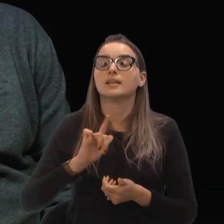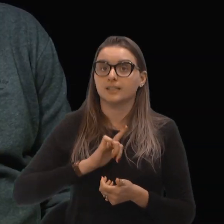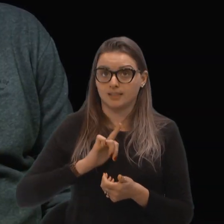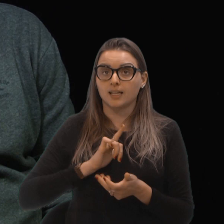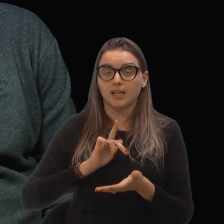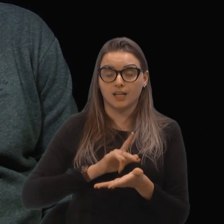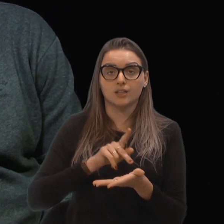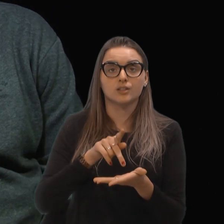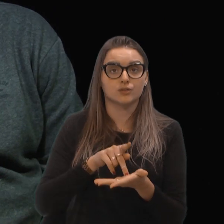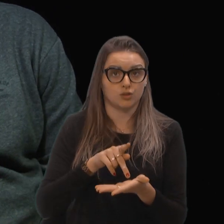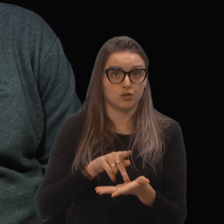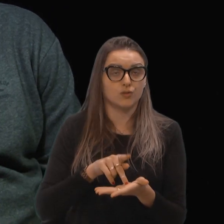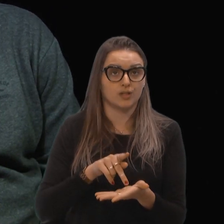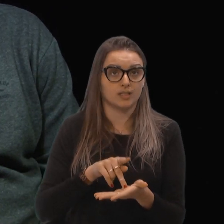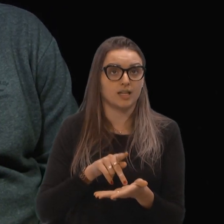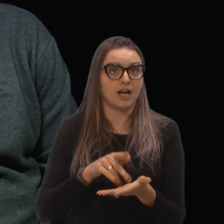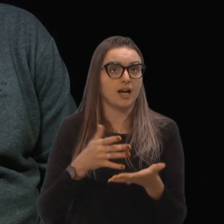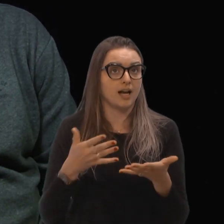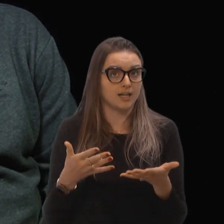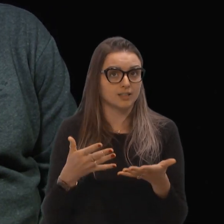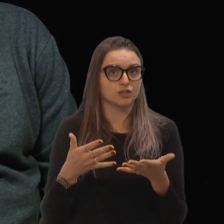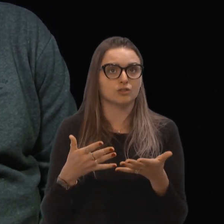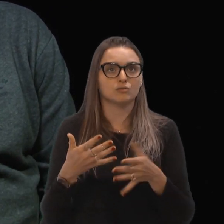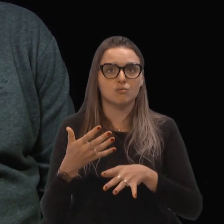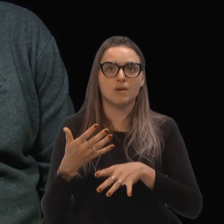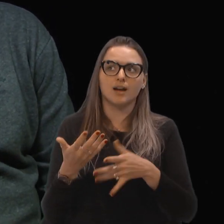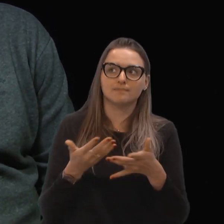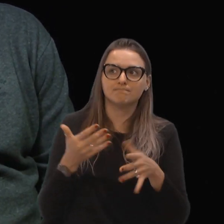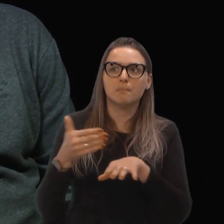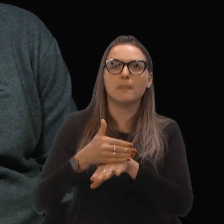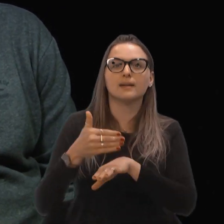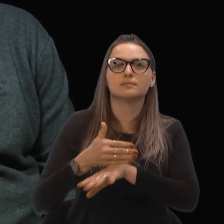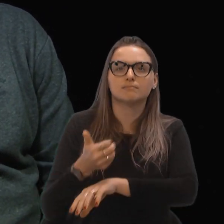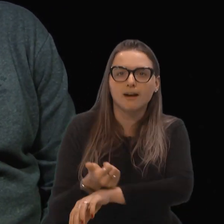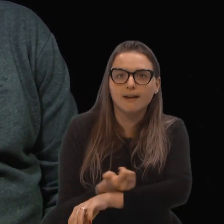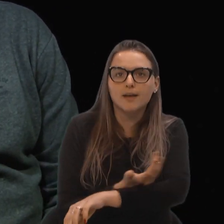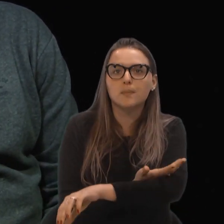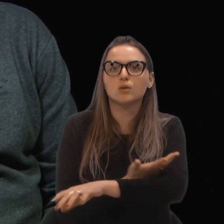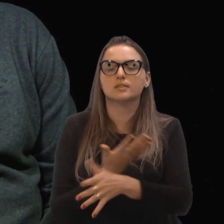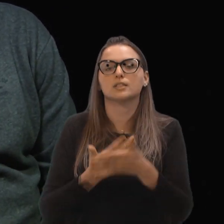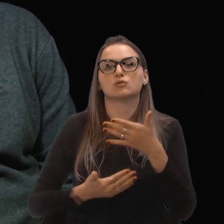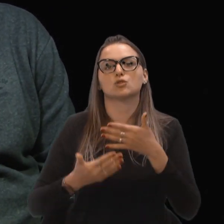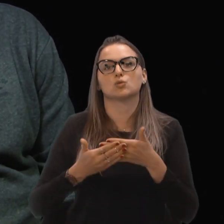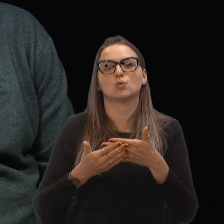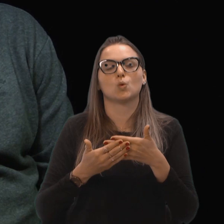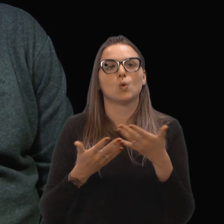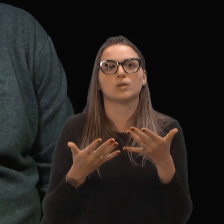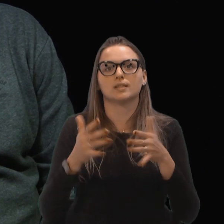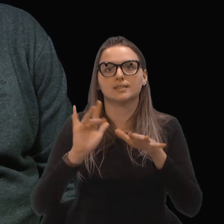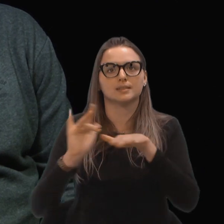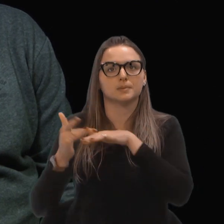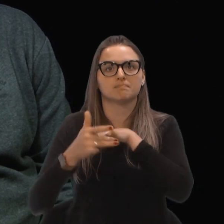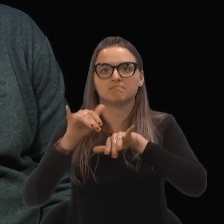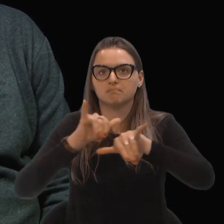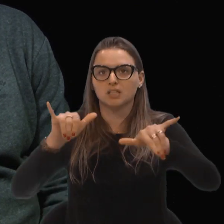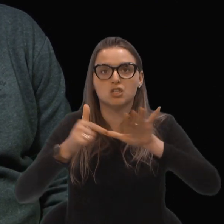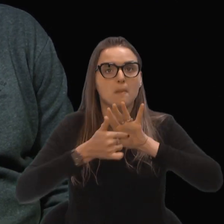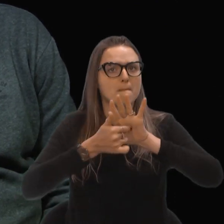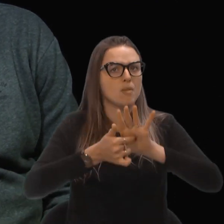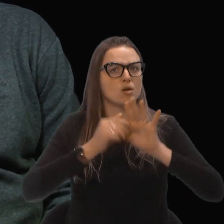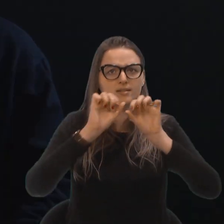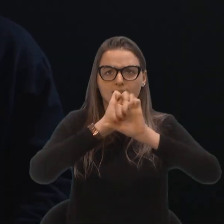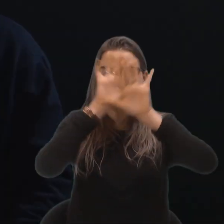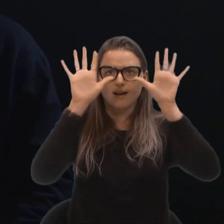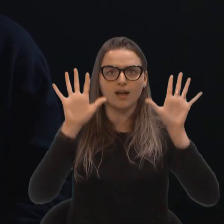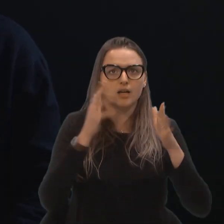Houve, de fato, uma comoção na cidade e os veículos de imprensa registram muito